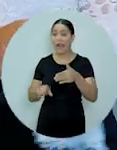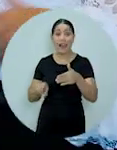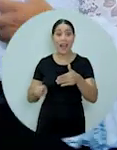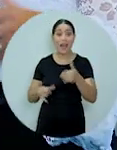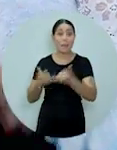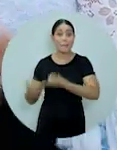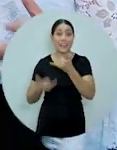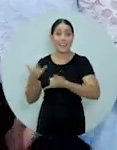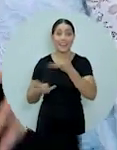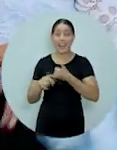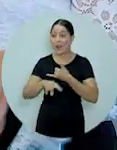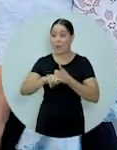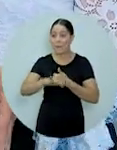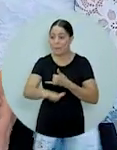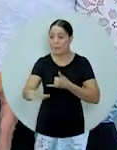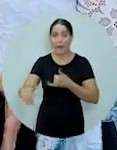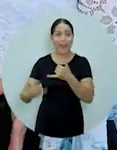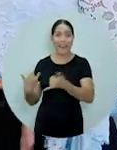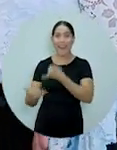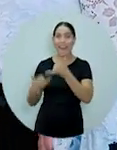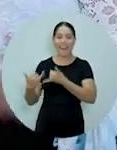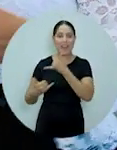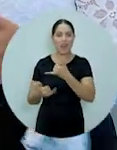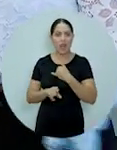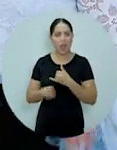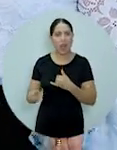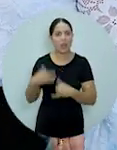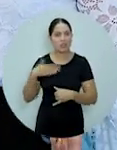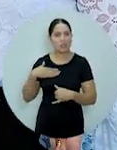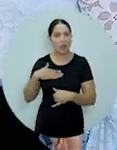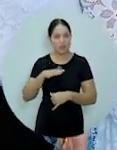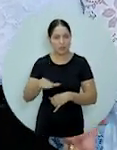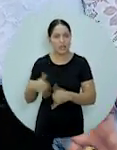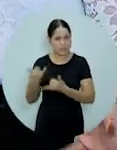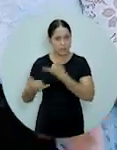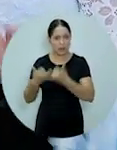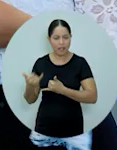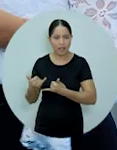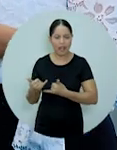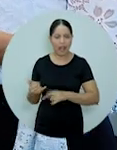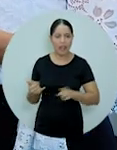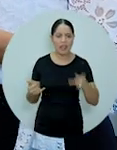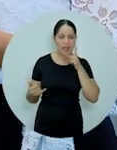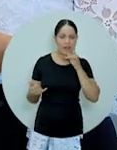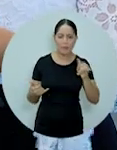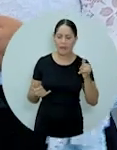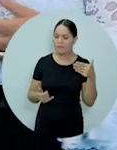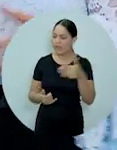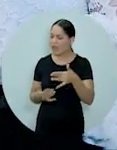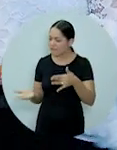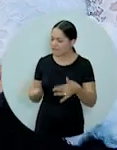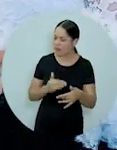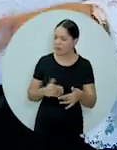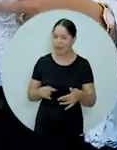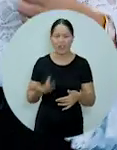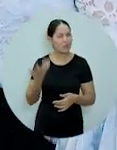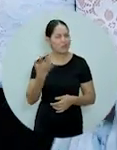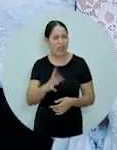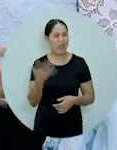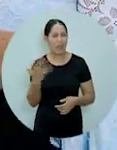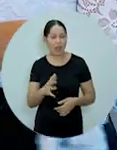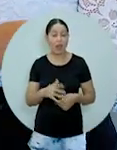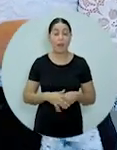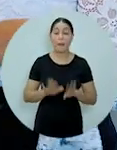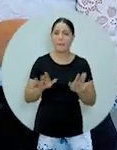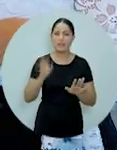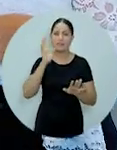criança está entretida brincando com outras crianças. E criança gosta de criança, né? Então, na hora que esse pai chega, aí a criança resmunga, não quero